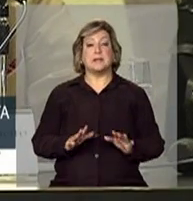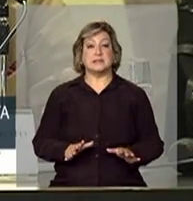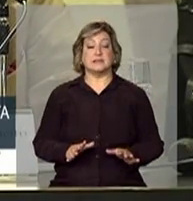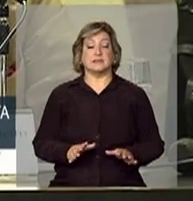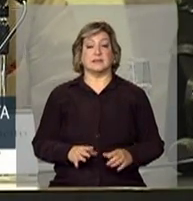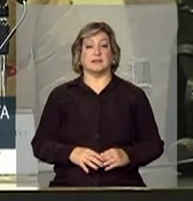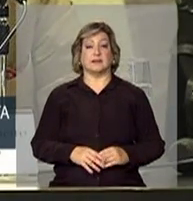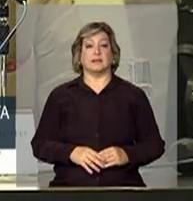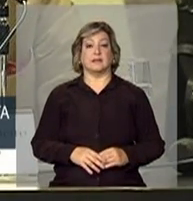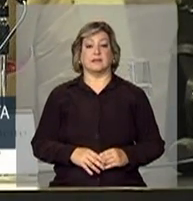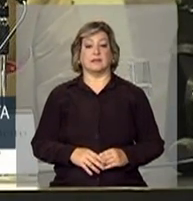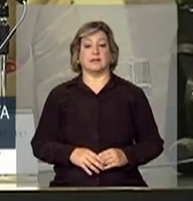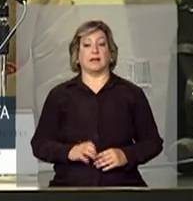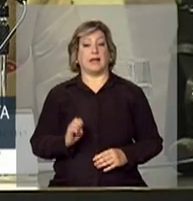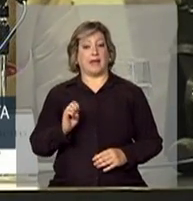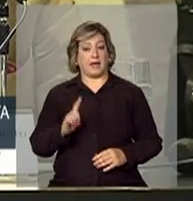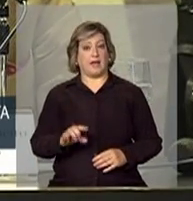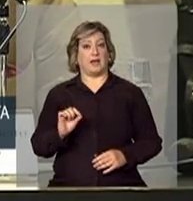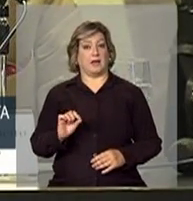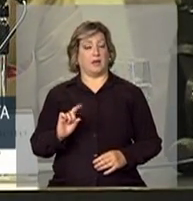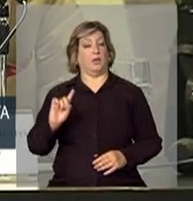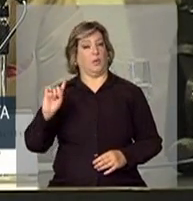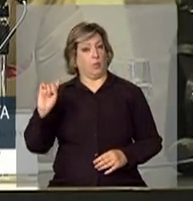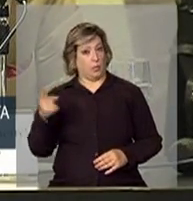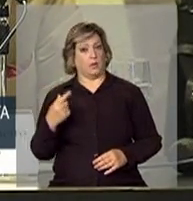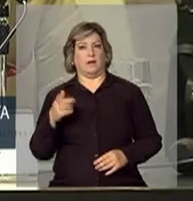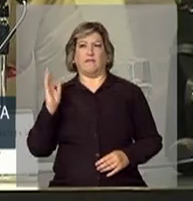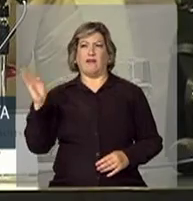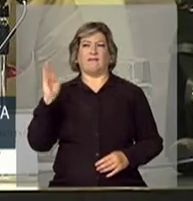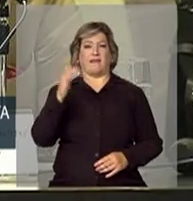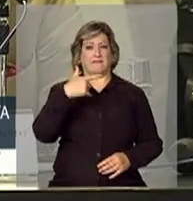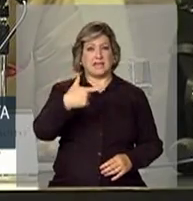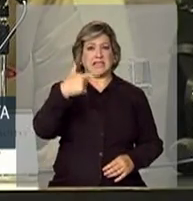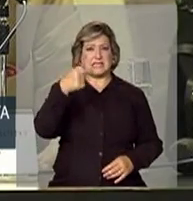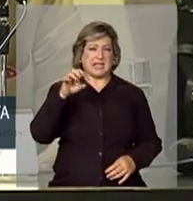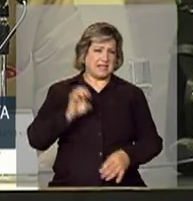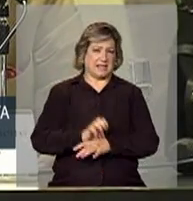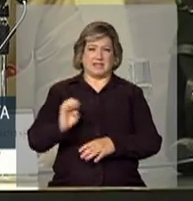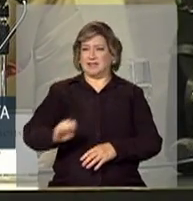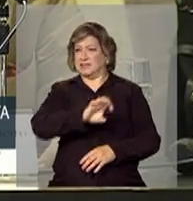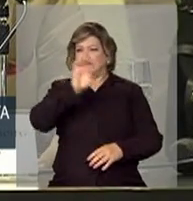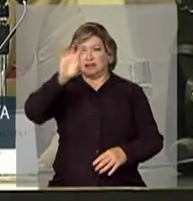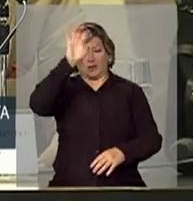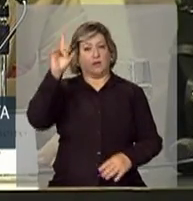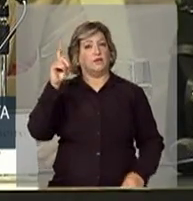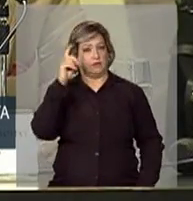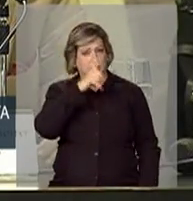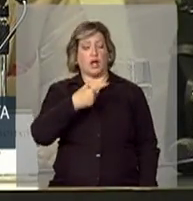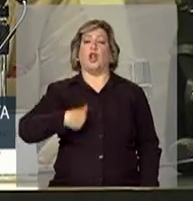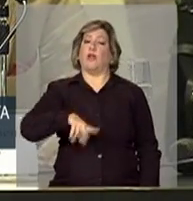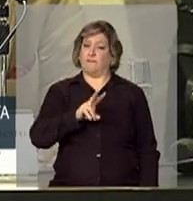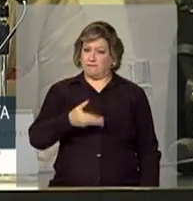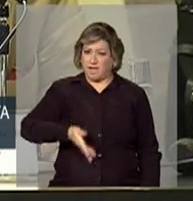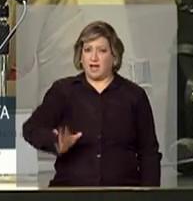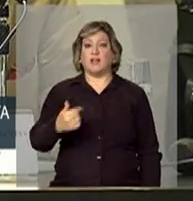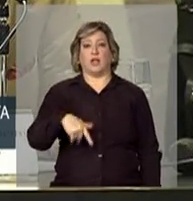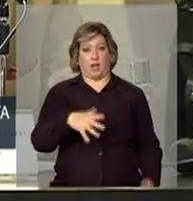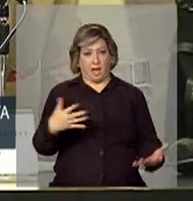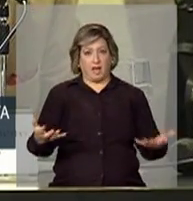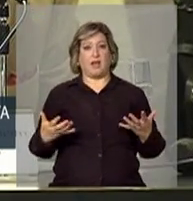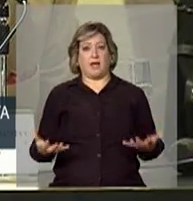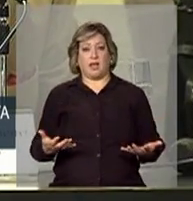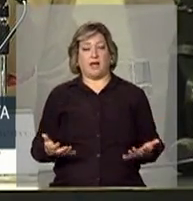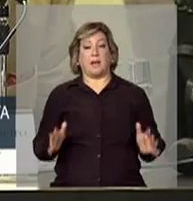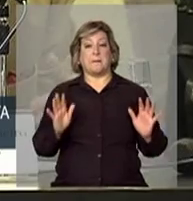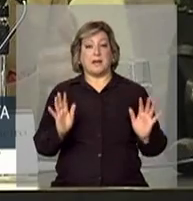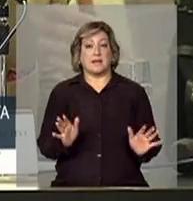é parada visitar os 27 estados, não é verdade? Como a Rosa disse, nós vamos, nós queremos ir. Mas